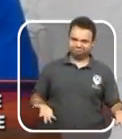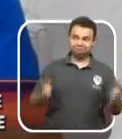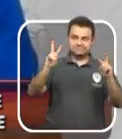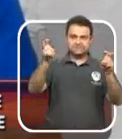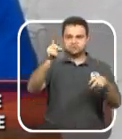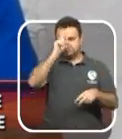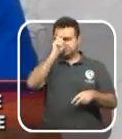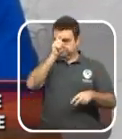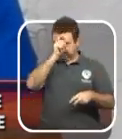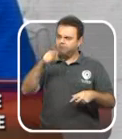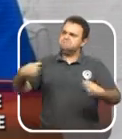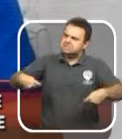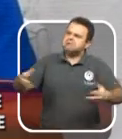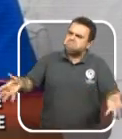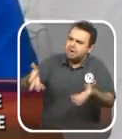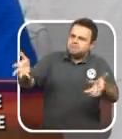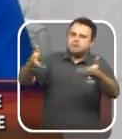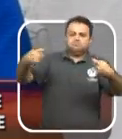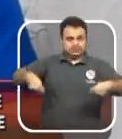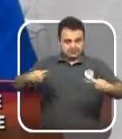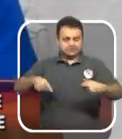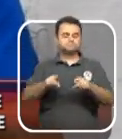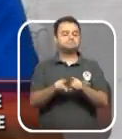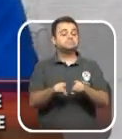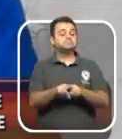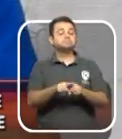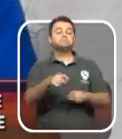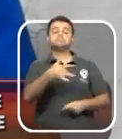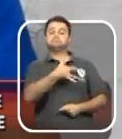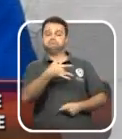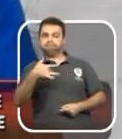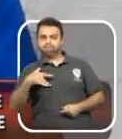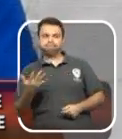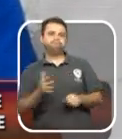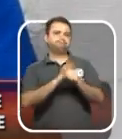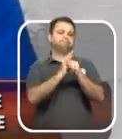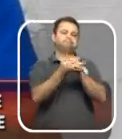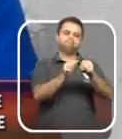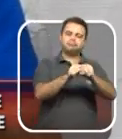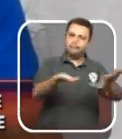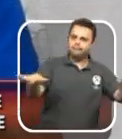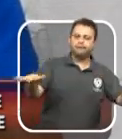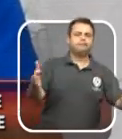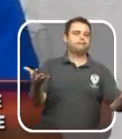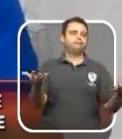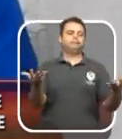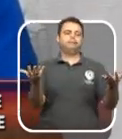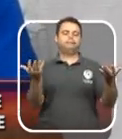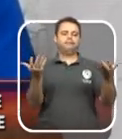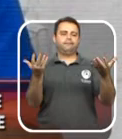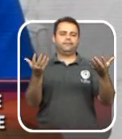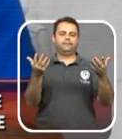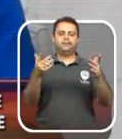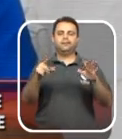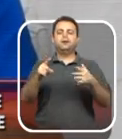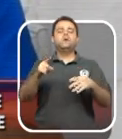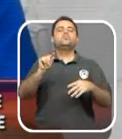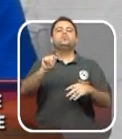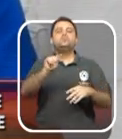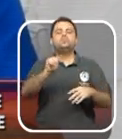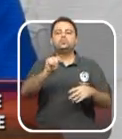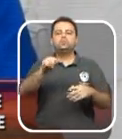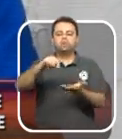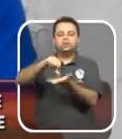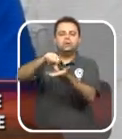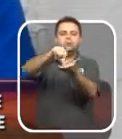anos aí de luta, agora o hospital foi construído, está na região norte, já está atendendo toda a cidade. Então, fico muito